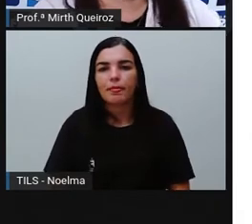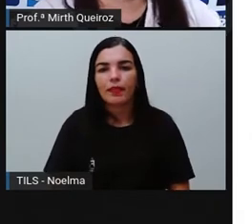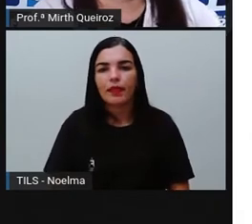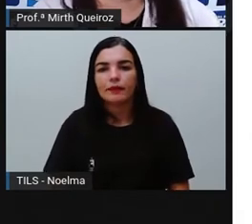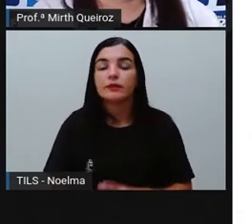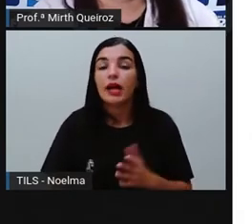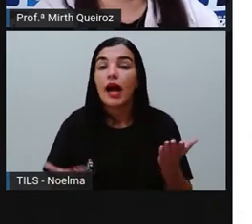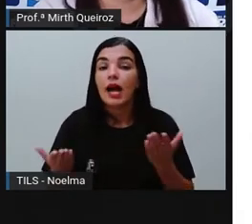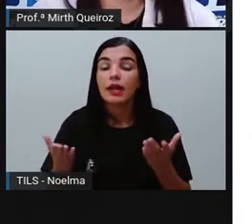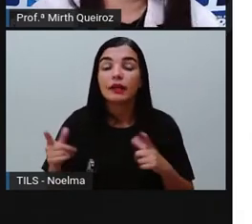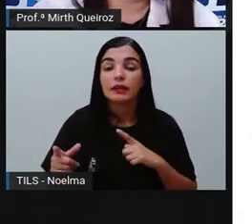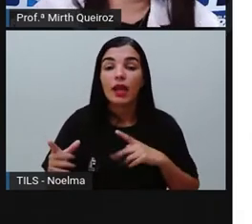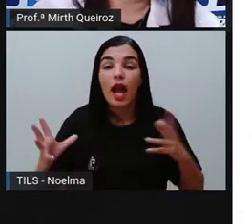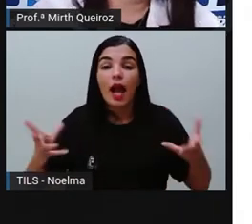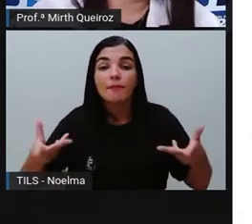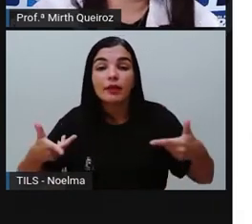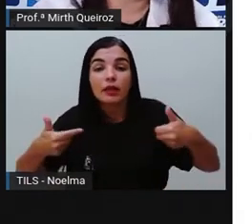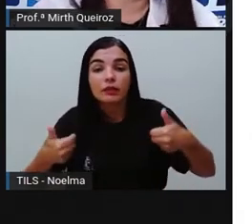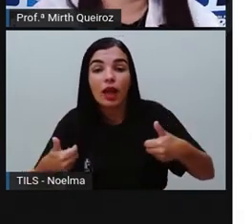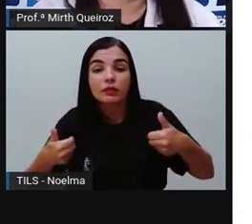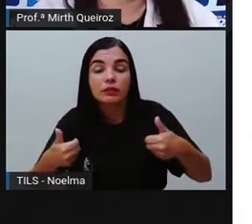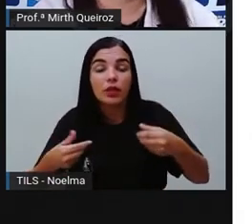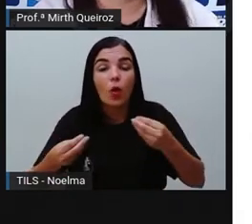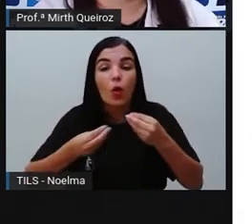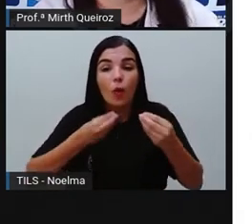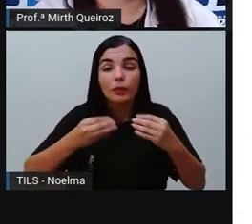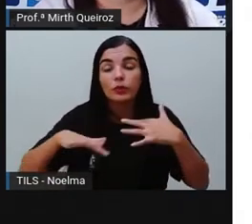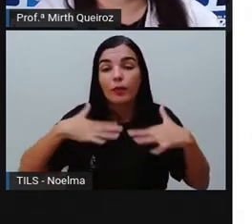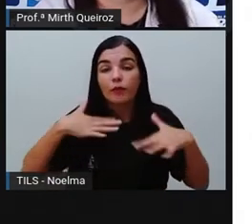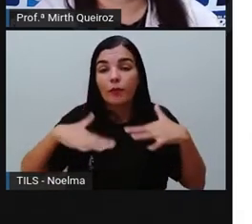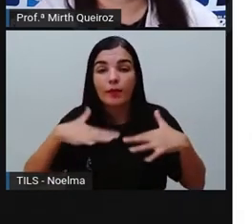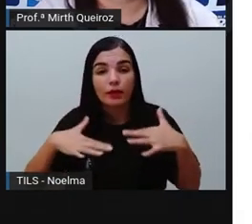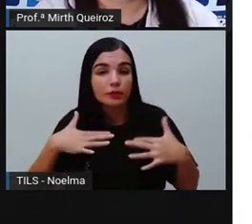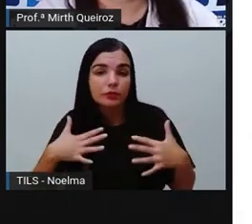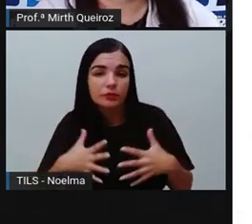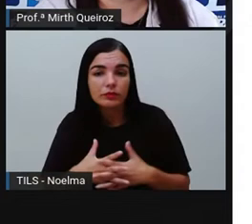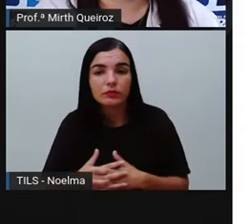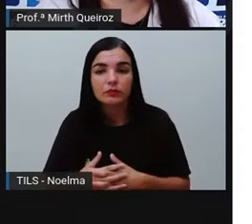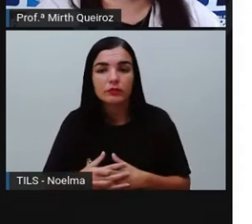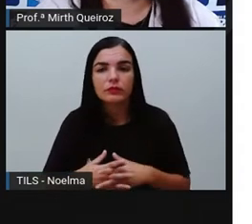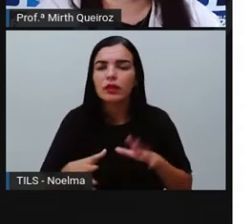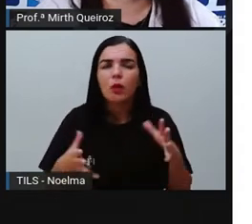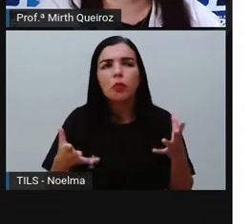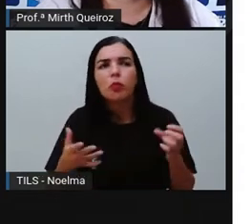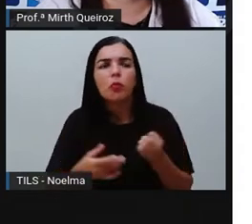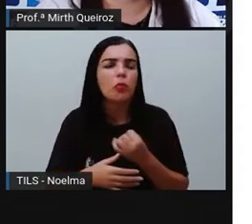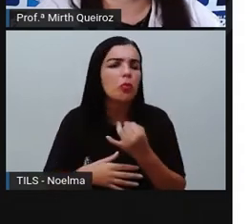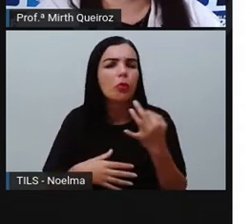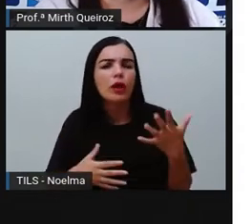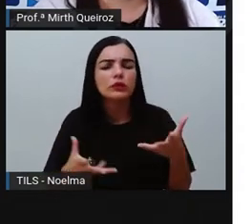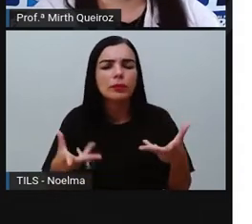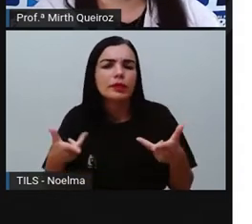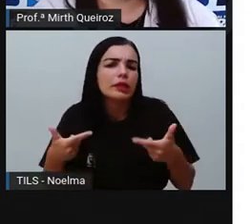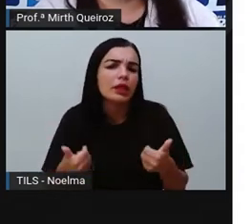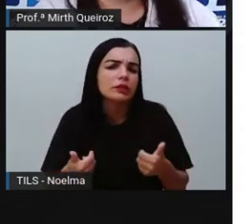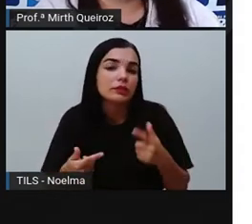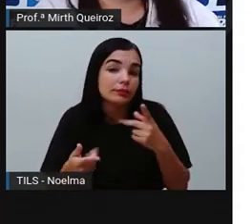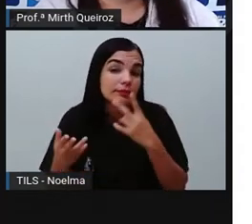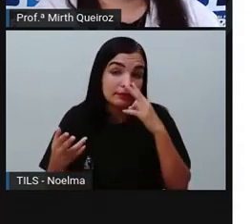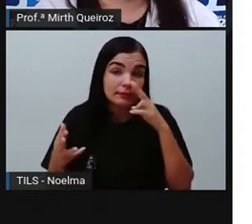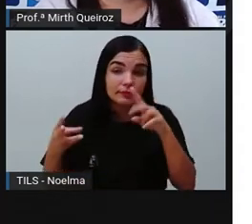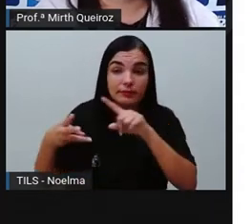Aí nós temos algumas habilidades motoras do movimento. Quais são esses tipos de habilidades?